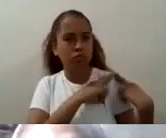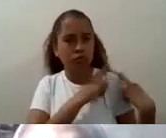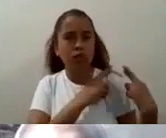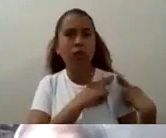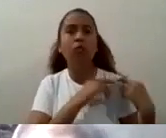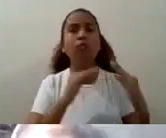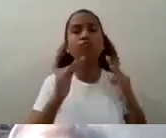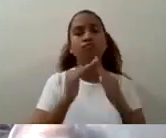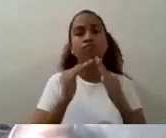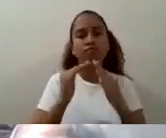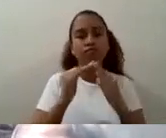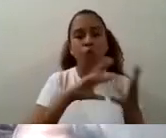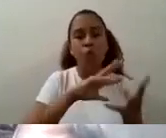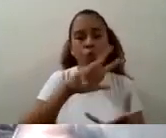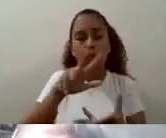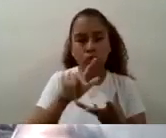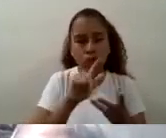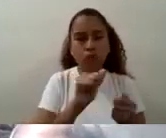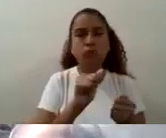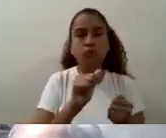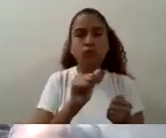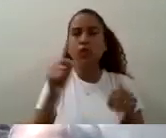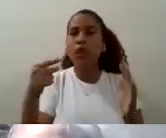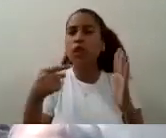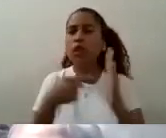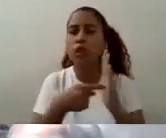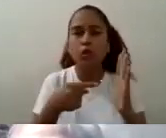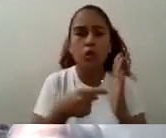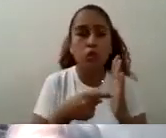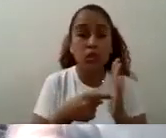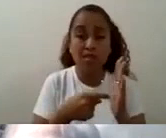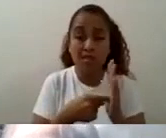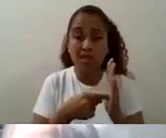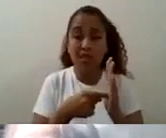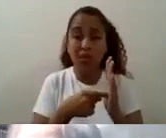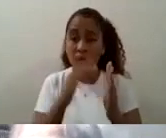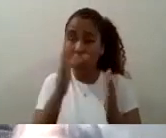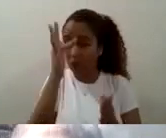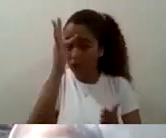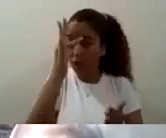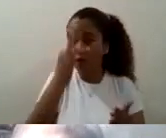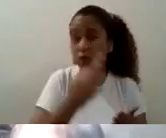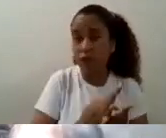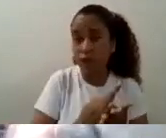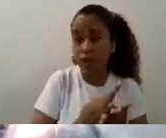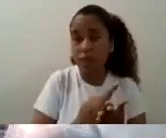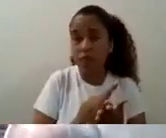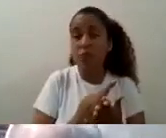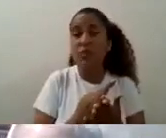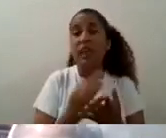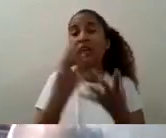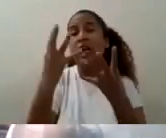comum, denunciando a instrumentalização da fé em Jesus Cristo, que legitima a exploração e a